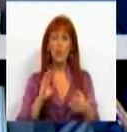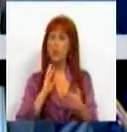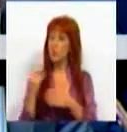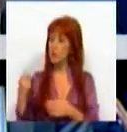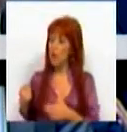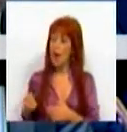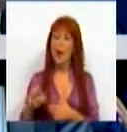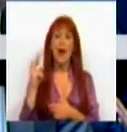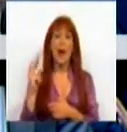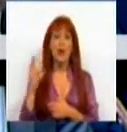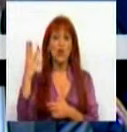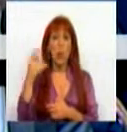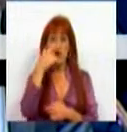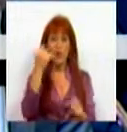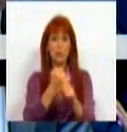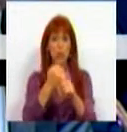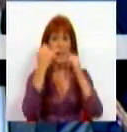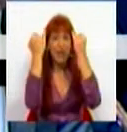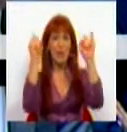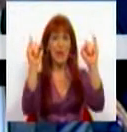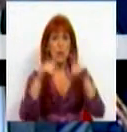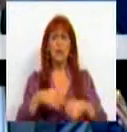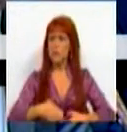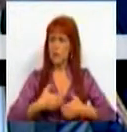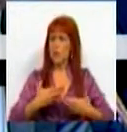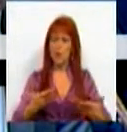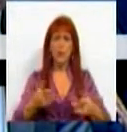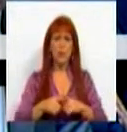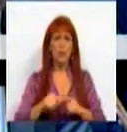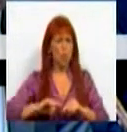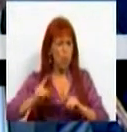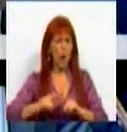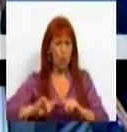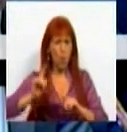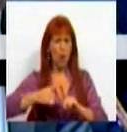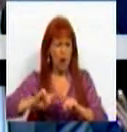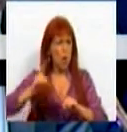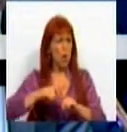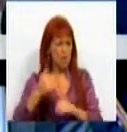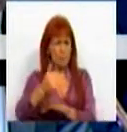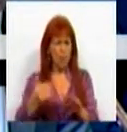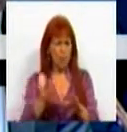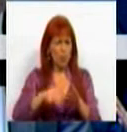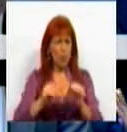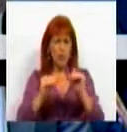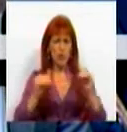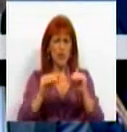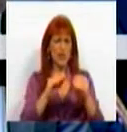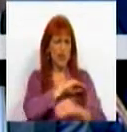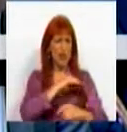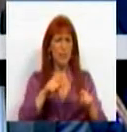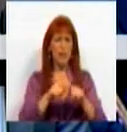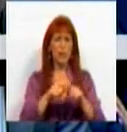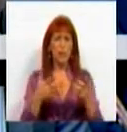últimos 4 anos os trabalhadores independentes sentiram todos os anos, sempre que eram enquadrados nos escalões de